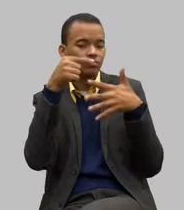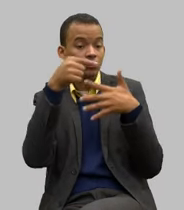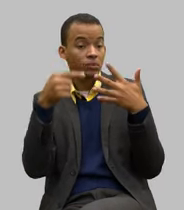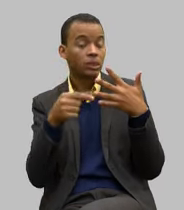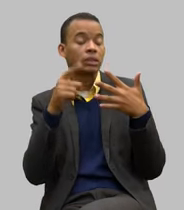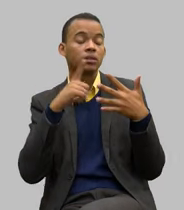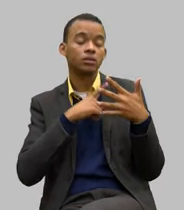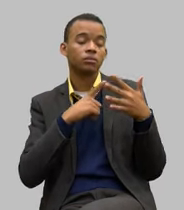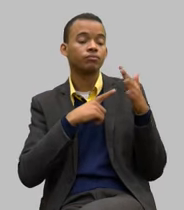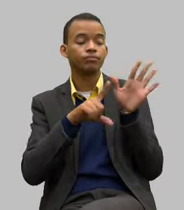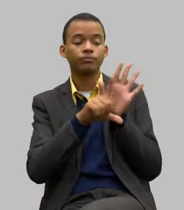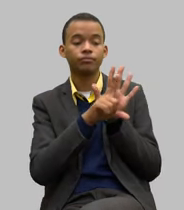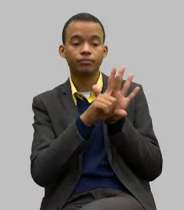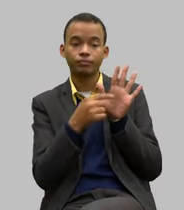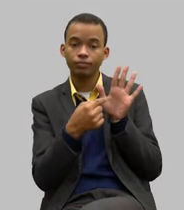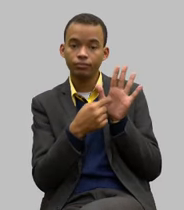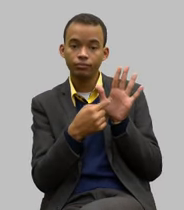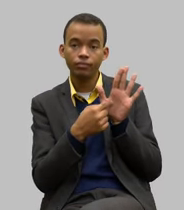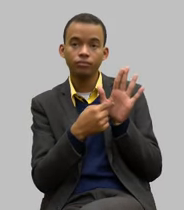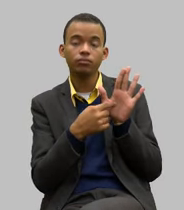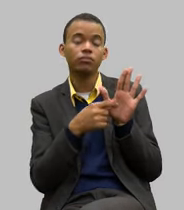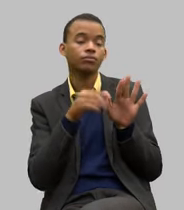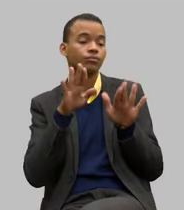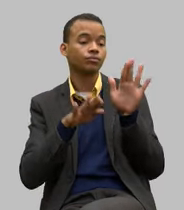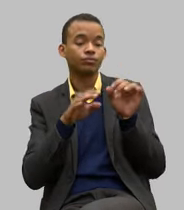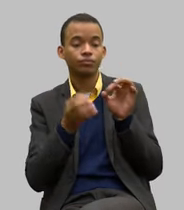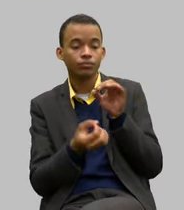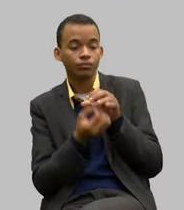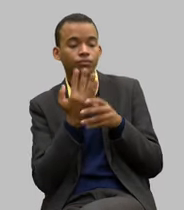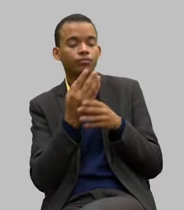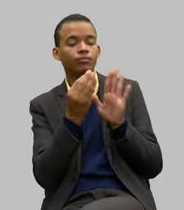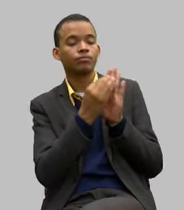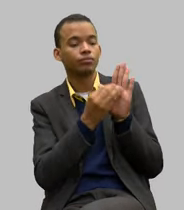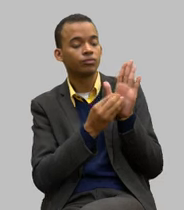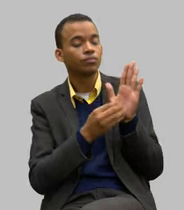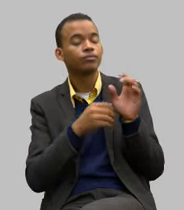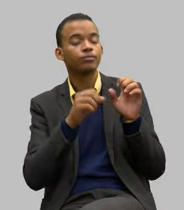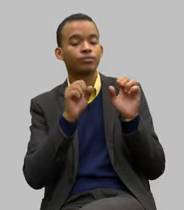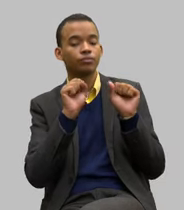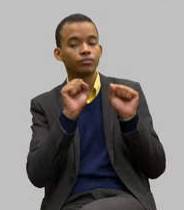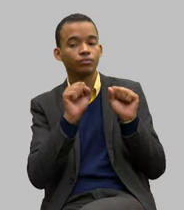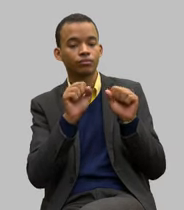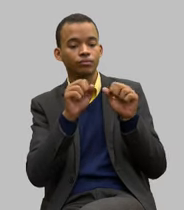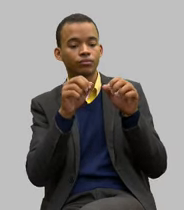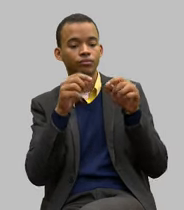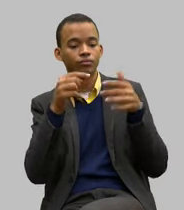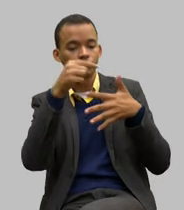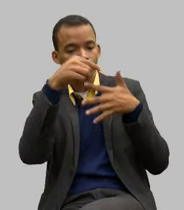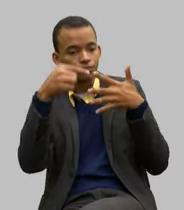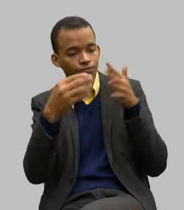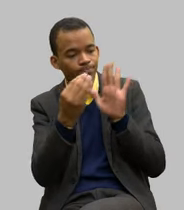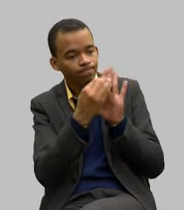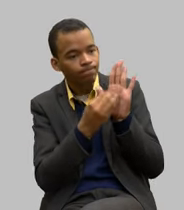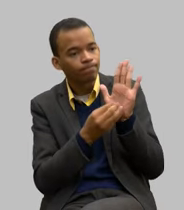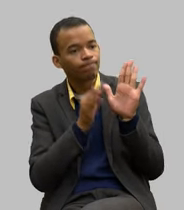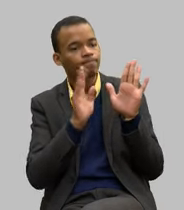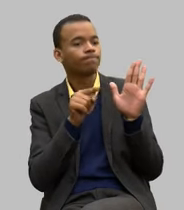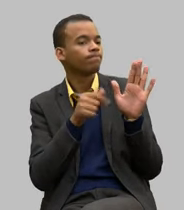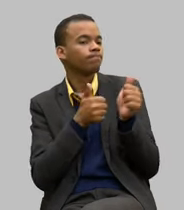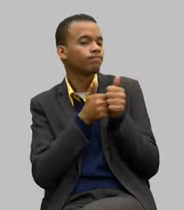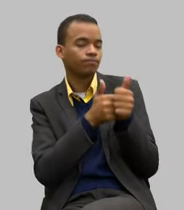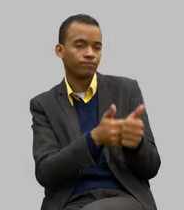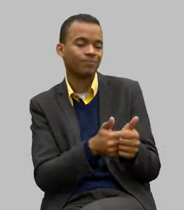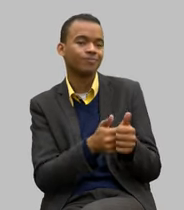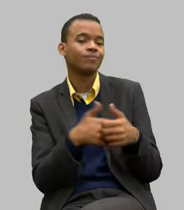poderia eh deixar ali previsto então assim é um dos itens que eh o nosso gabinete